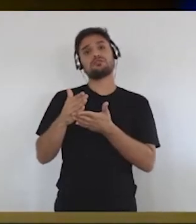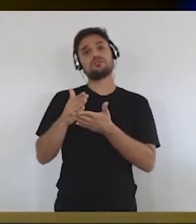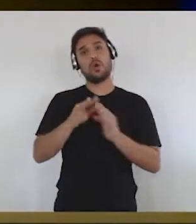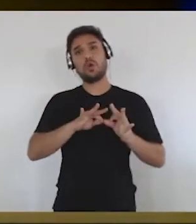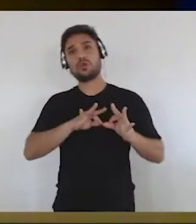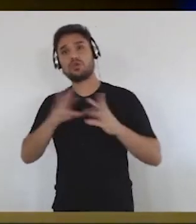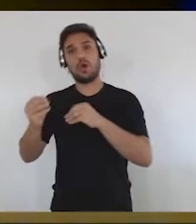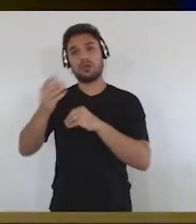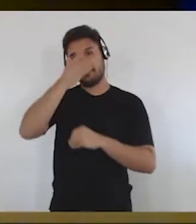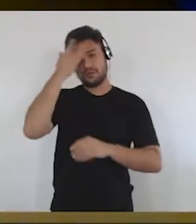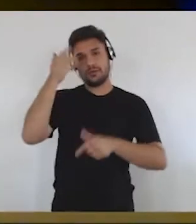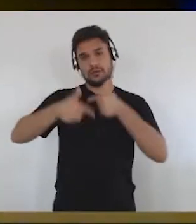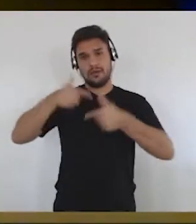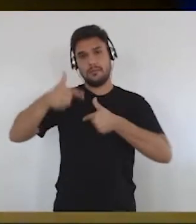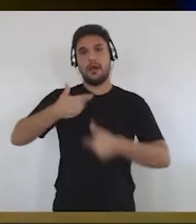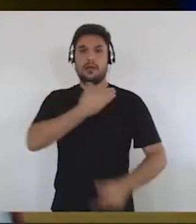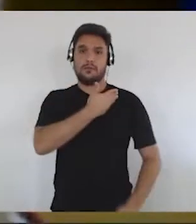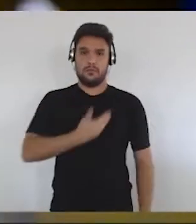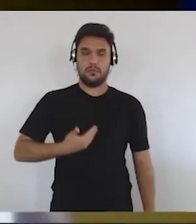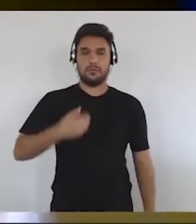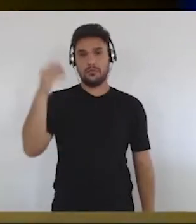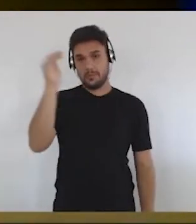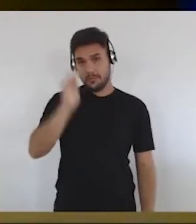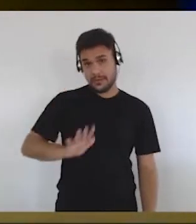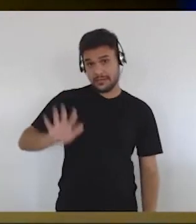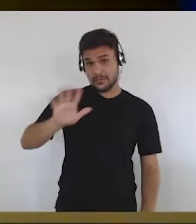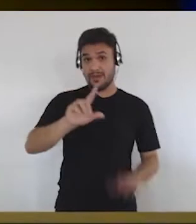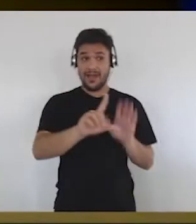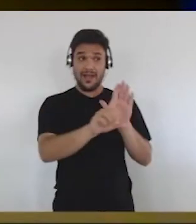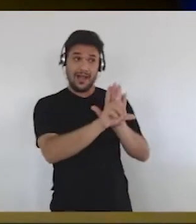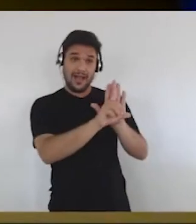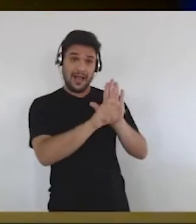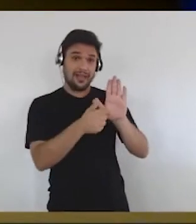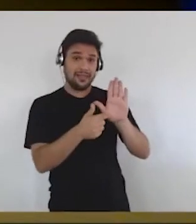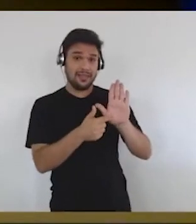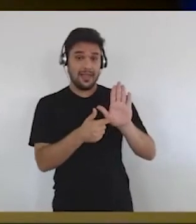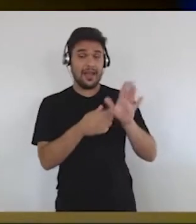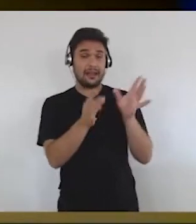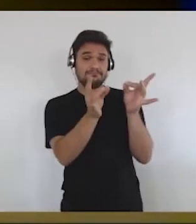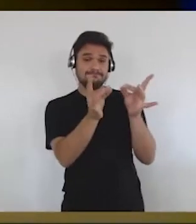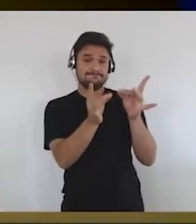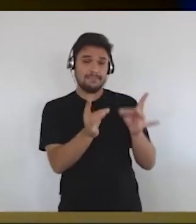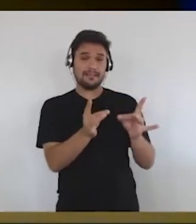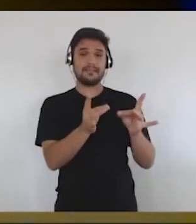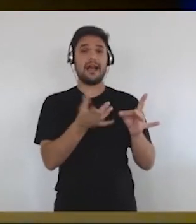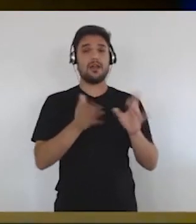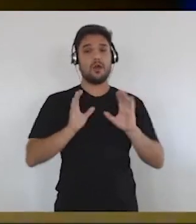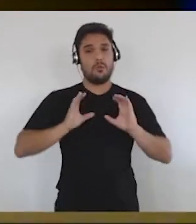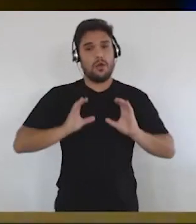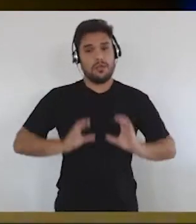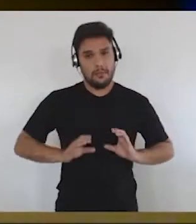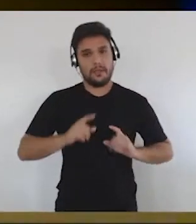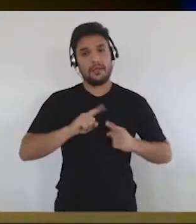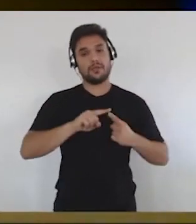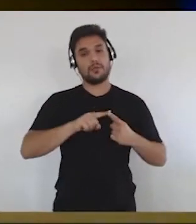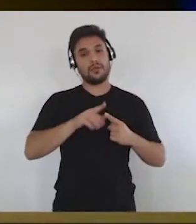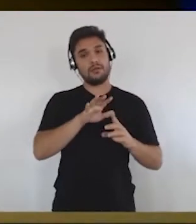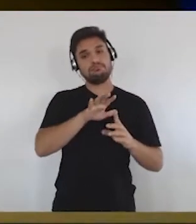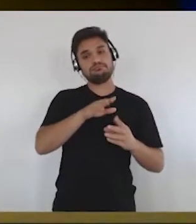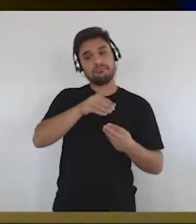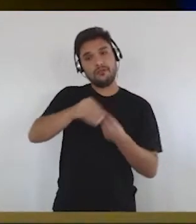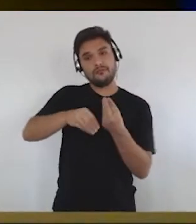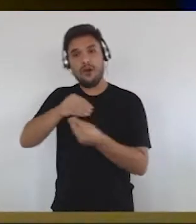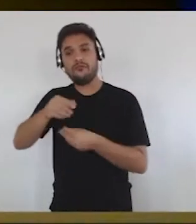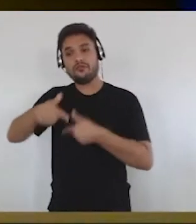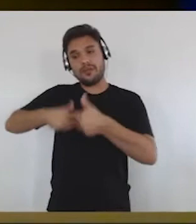agentes públicos do país. Essa lei, ela expressamente estabelece condutas que envolvem diretamente a atuação